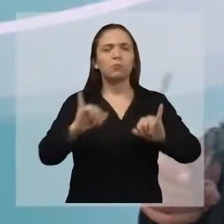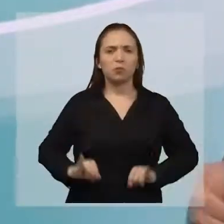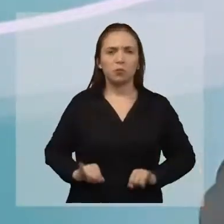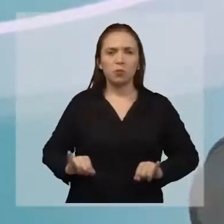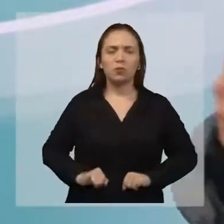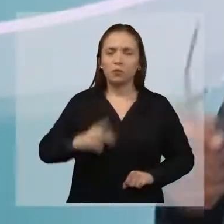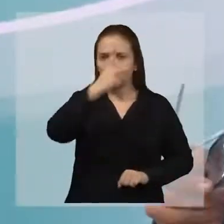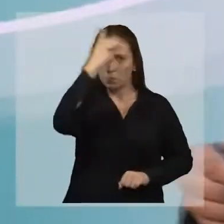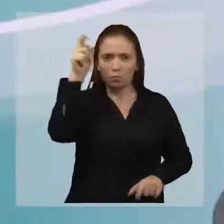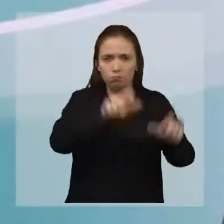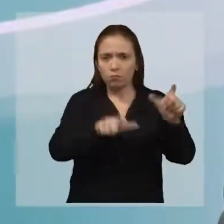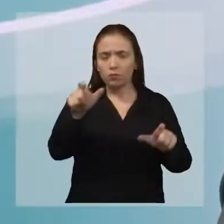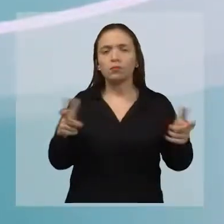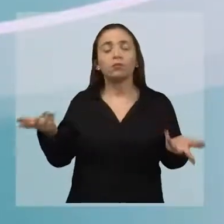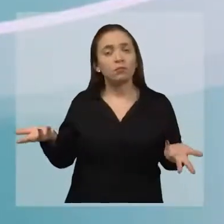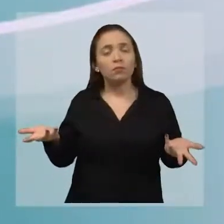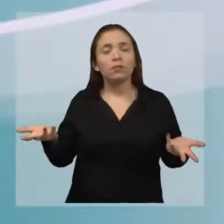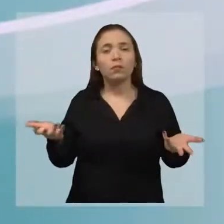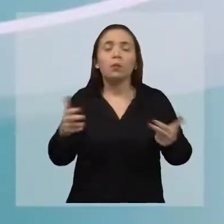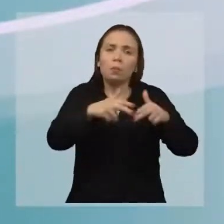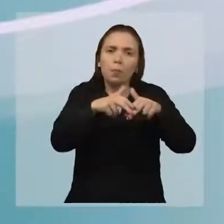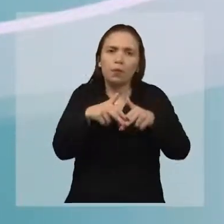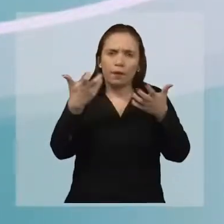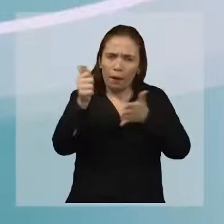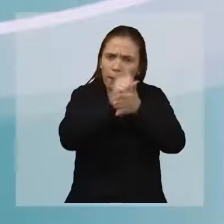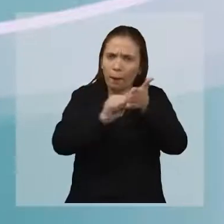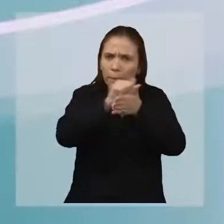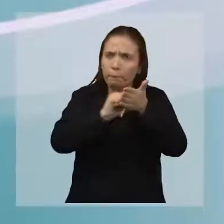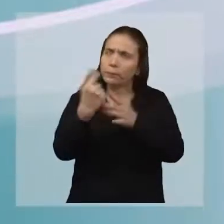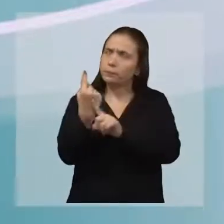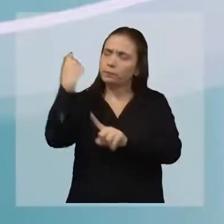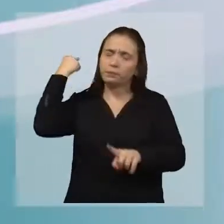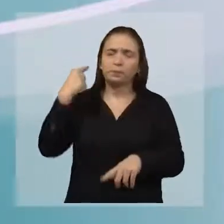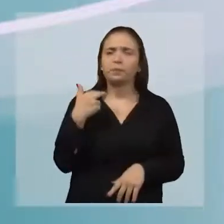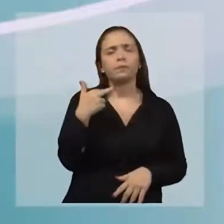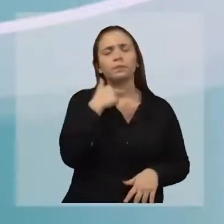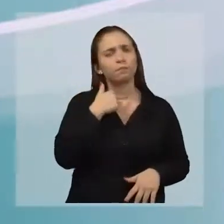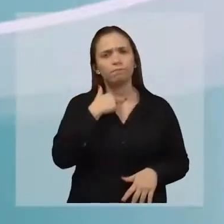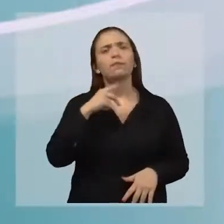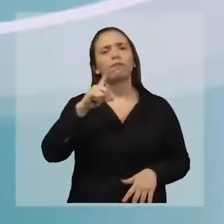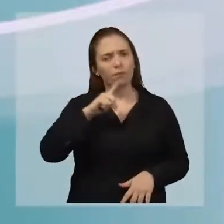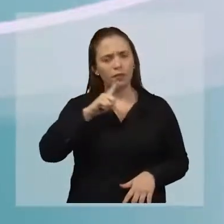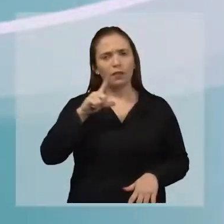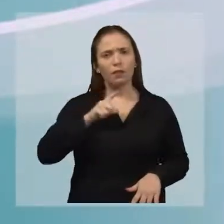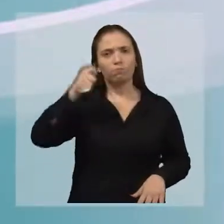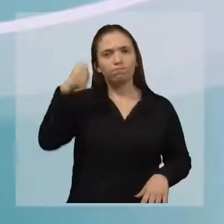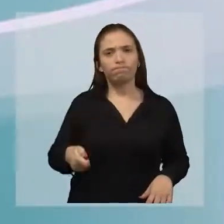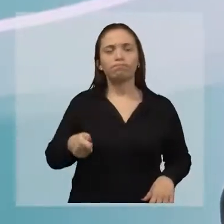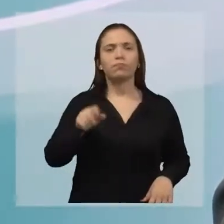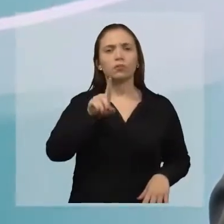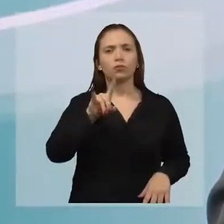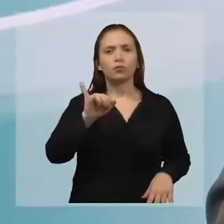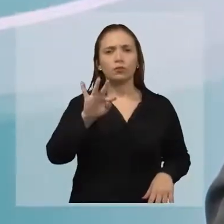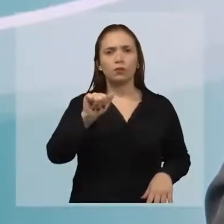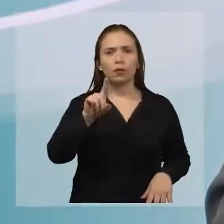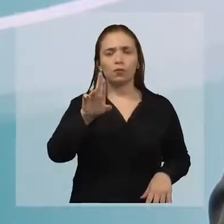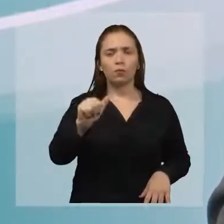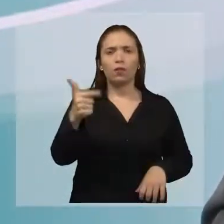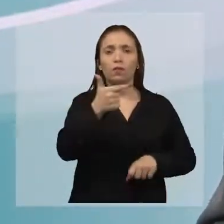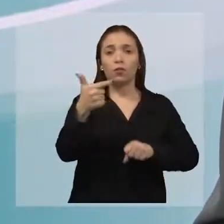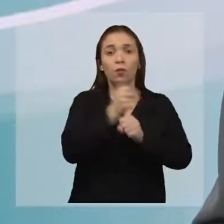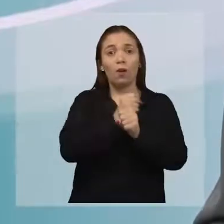Estamos de volta com o primeiro bloco do programa Observatório pela TV Fortaleza, canal 6 da Multiplay. Para você, assinante que ligou agora, o programa tem hoje as participações